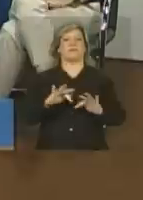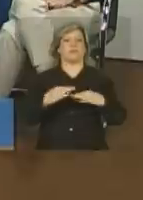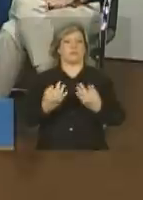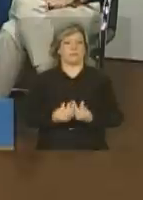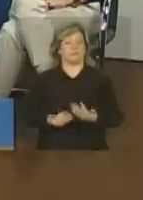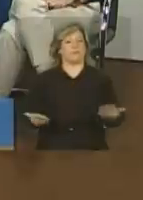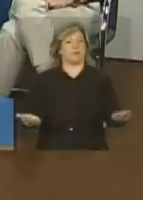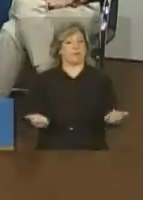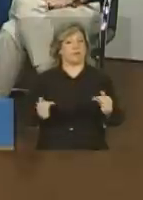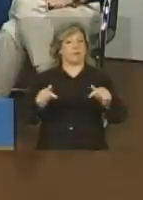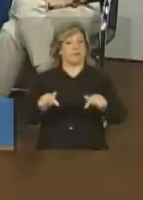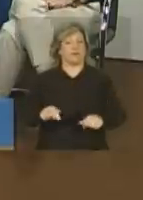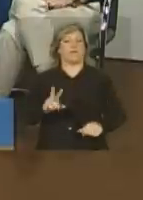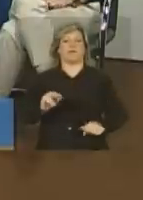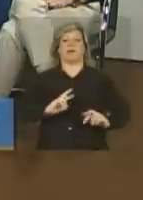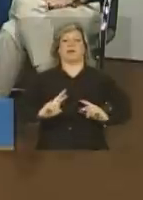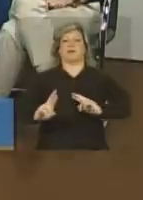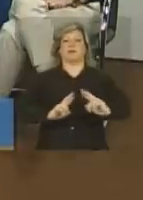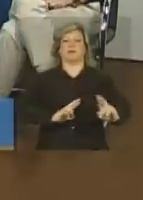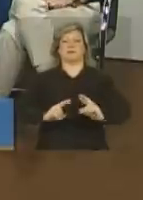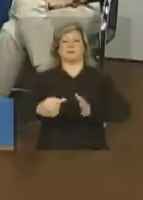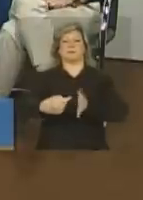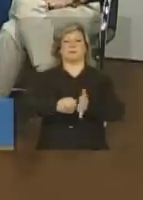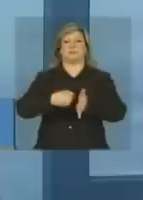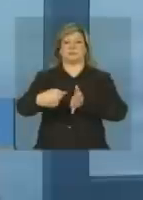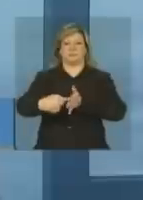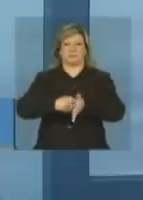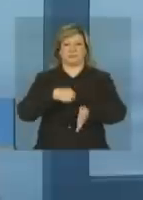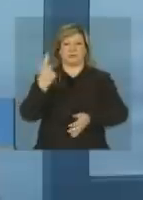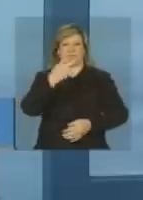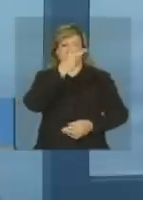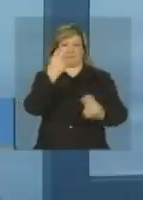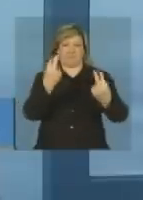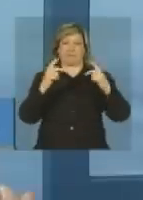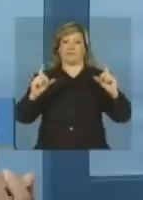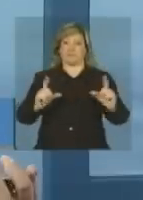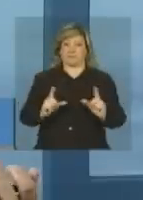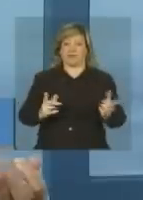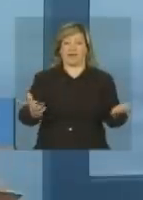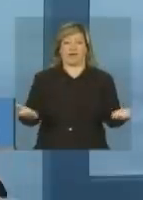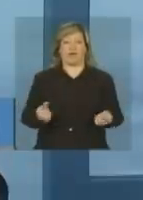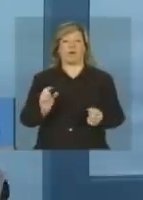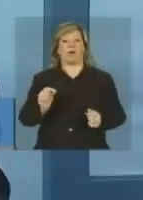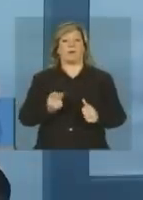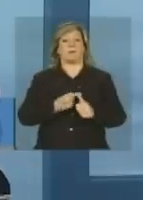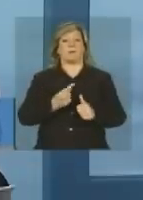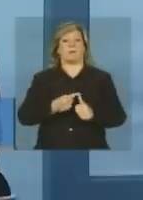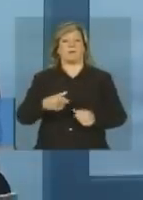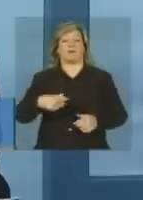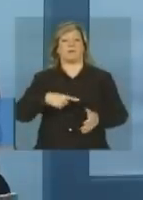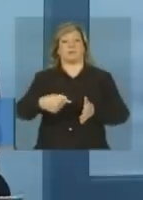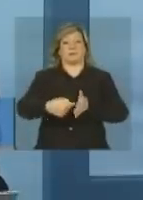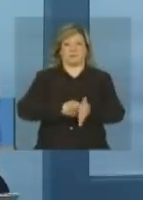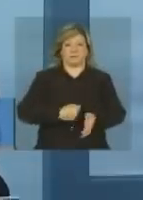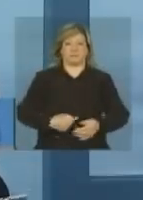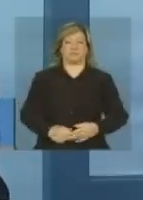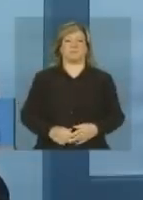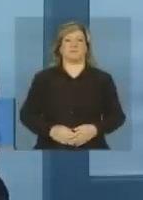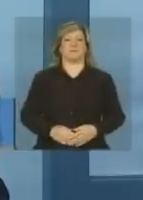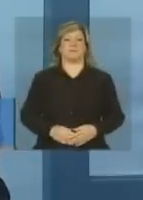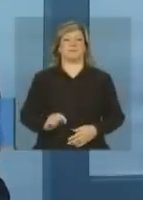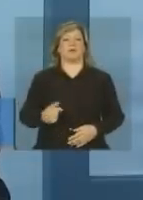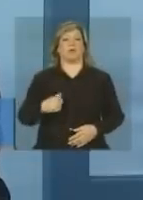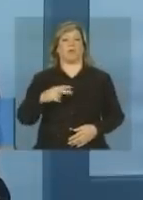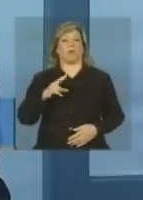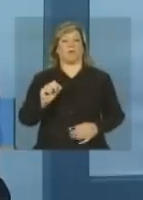o Sérgio Monteiro vão responder às perguntas enviadas pelos telespectadores. Vamos então à primeira pergunta,